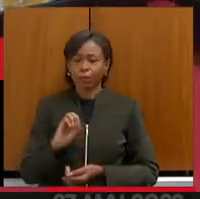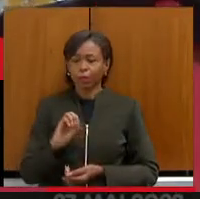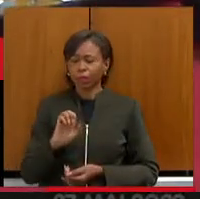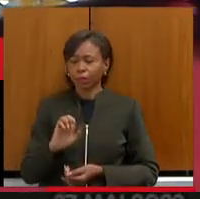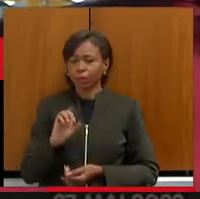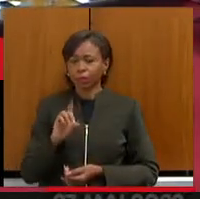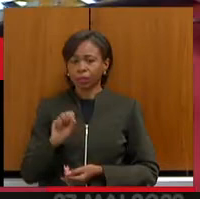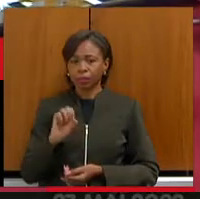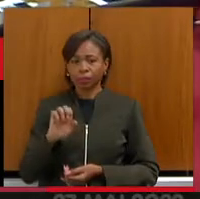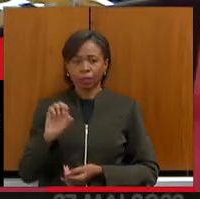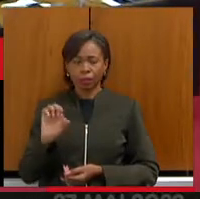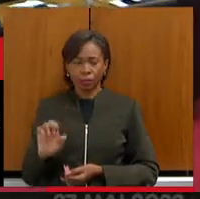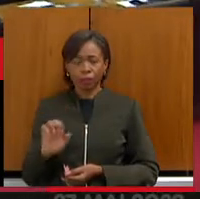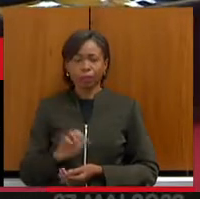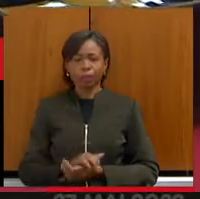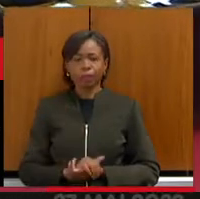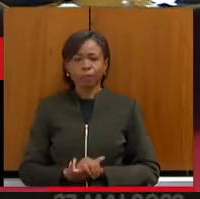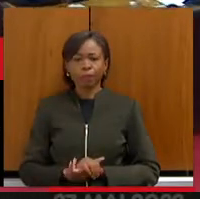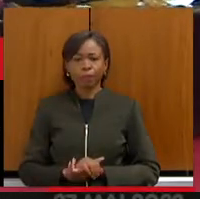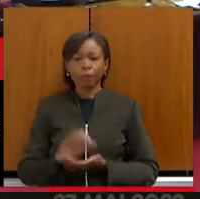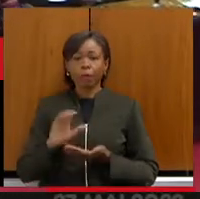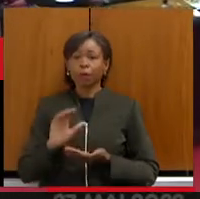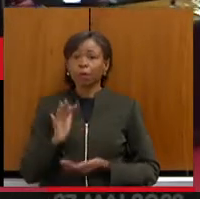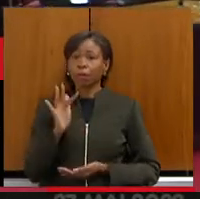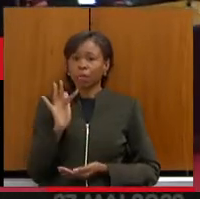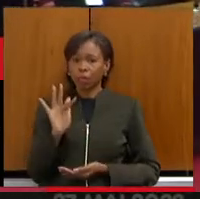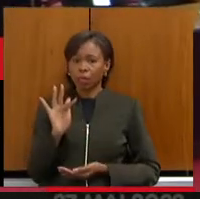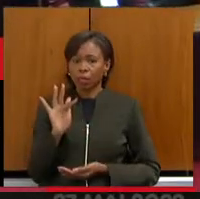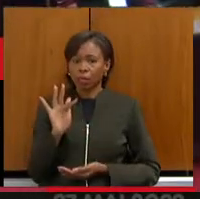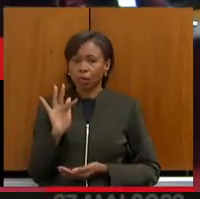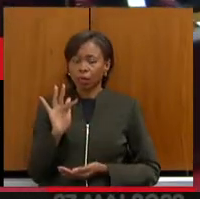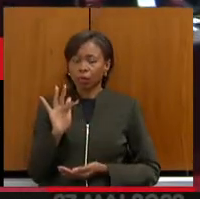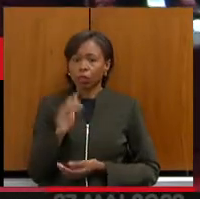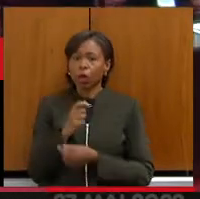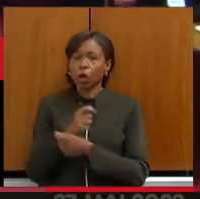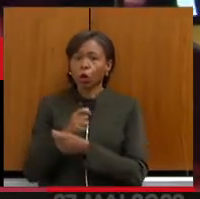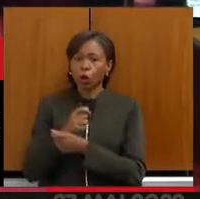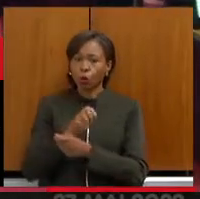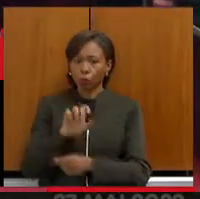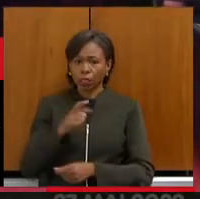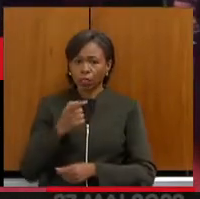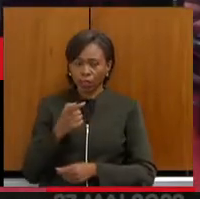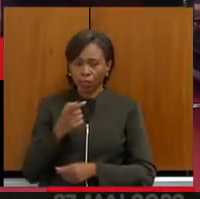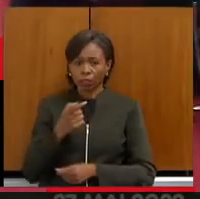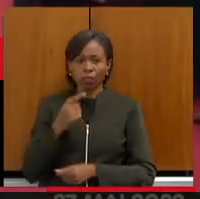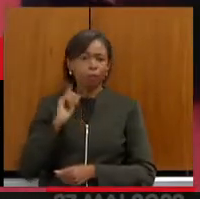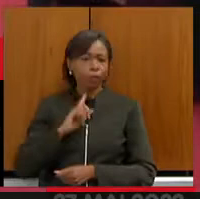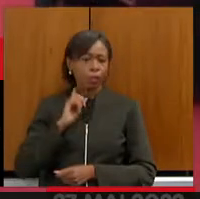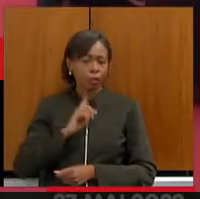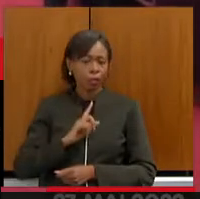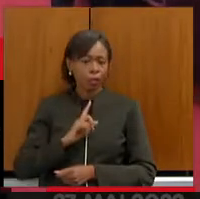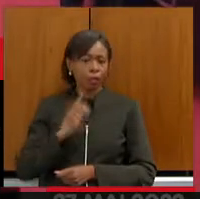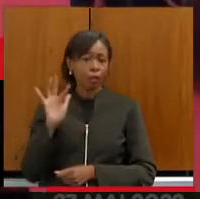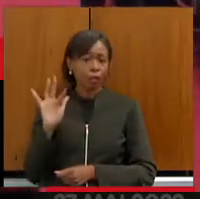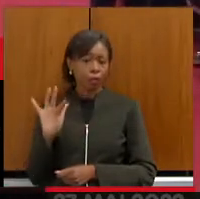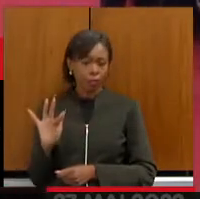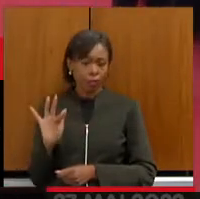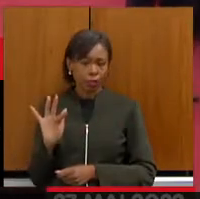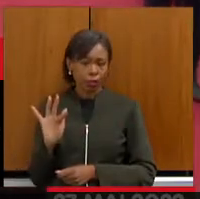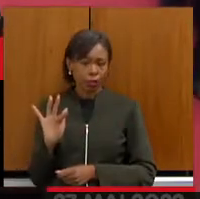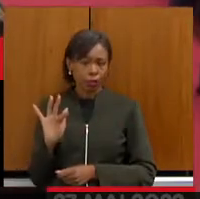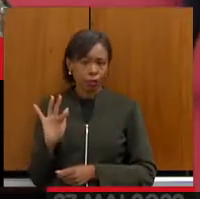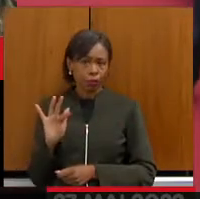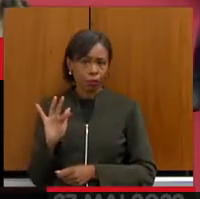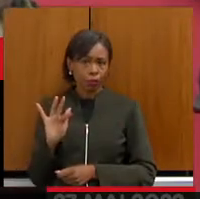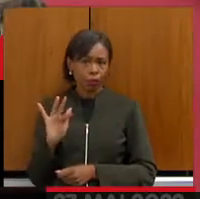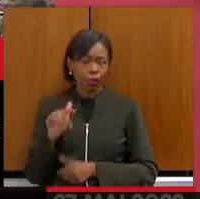Federação das Comunidades Quilombolas de Minas Gerais a Federação interestadual dos Trabalhadores em